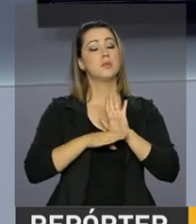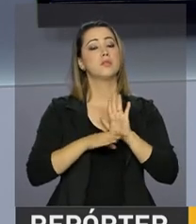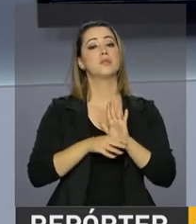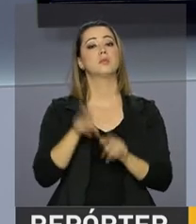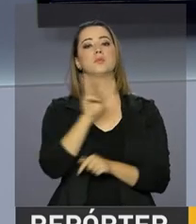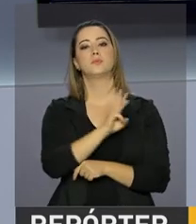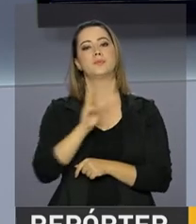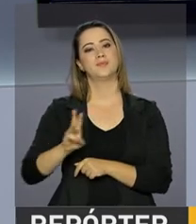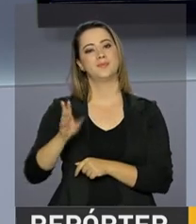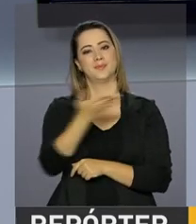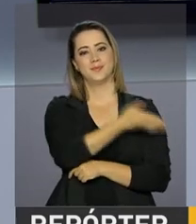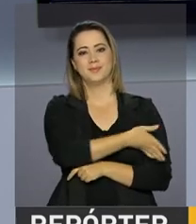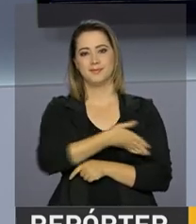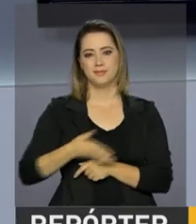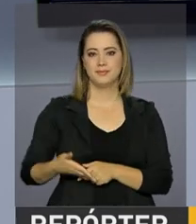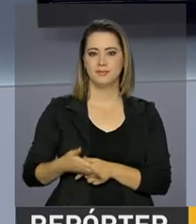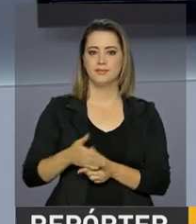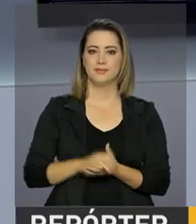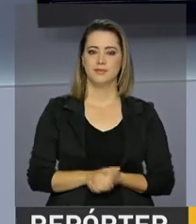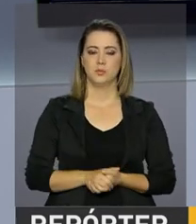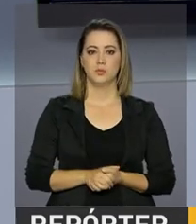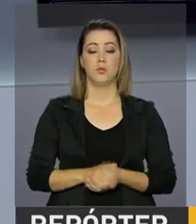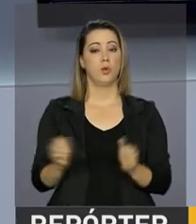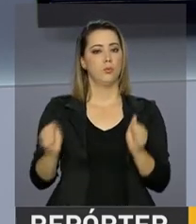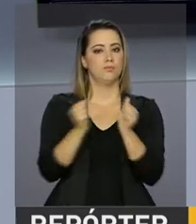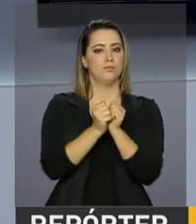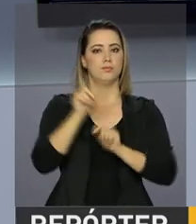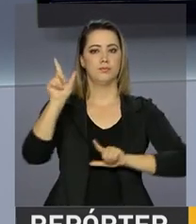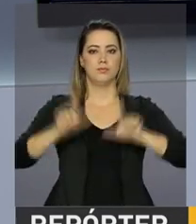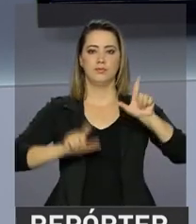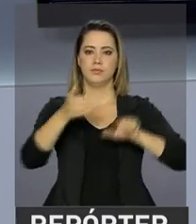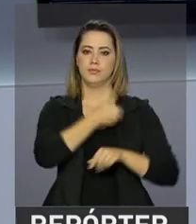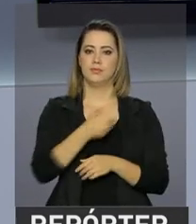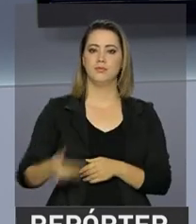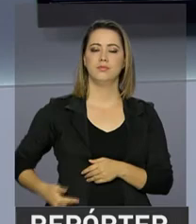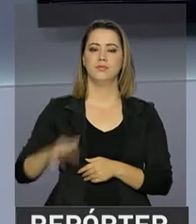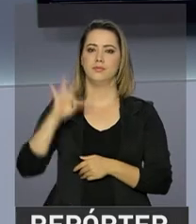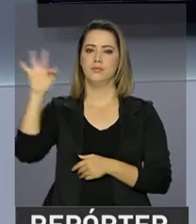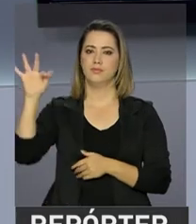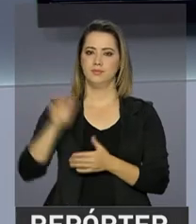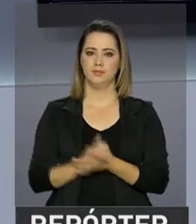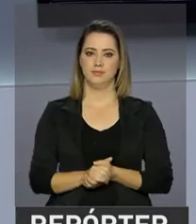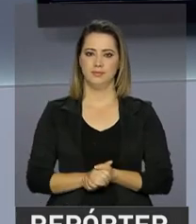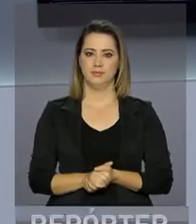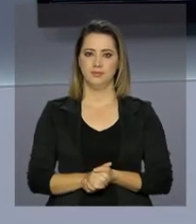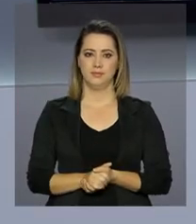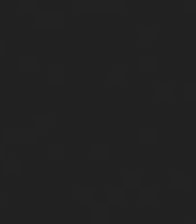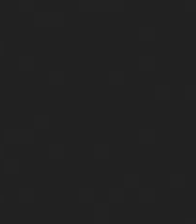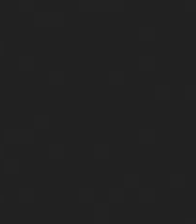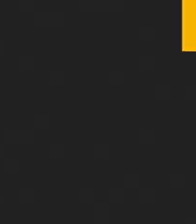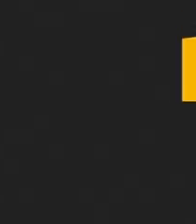programação também está na nossa página na internet continue na nbr a tv do governo federal